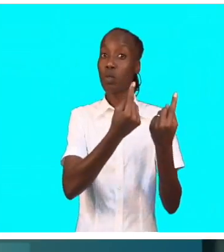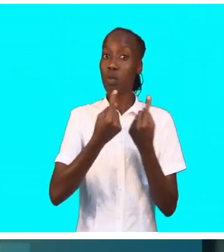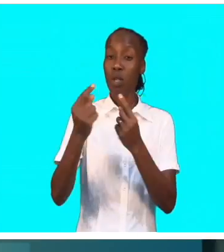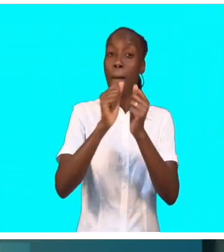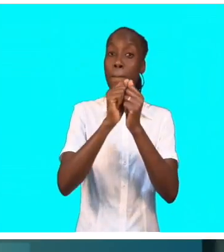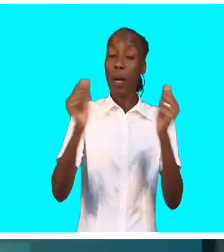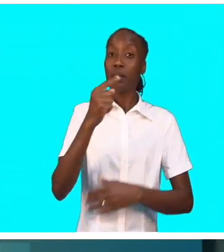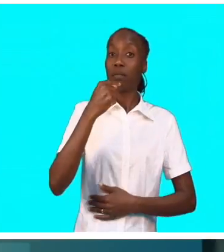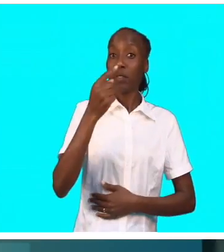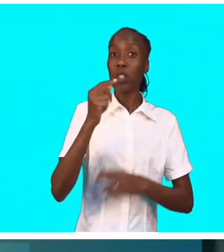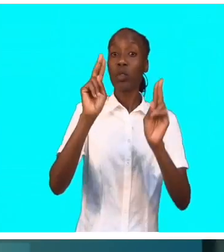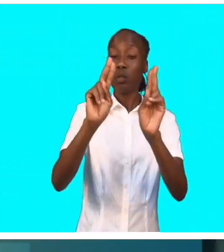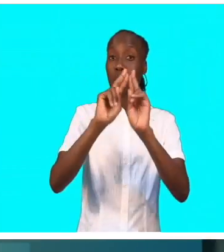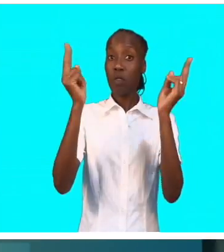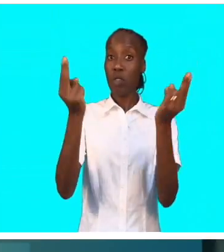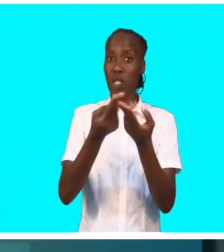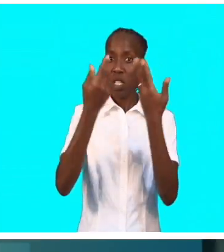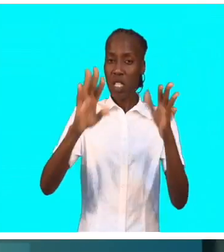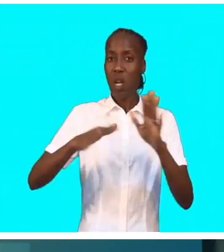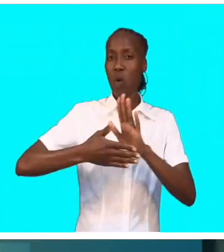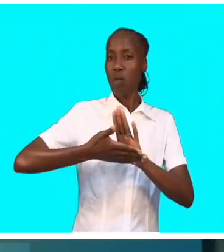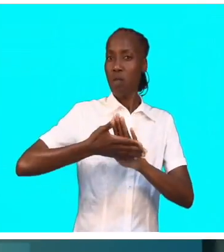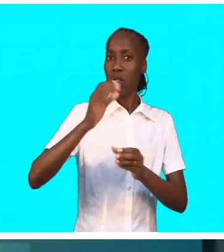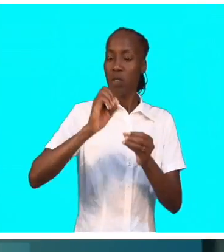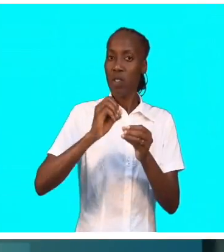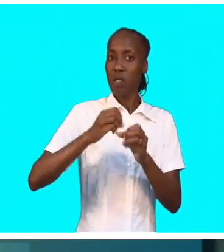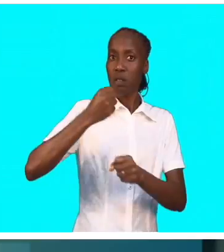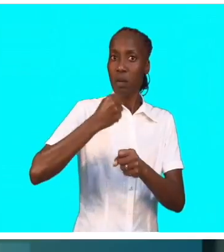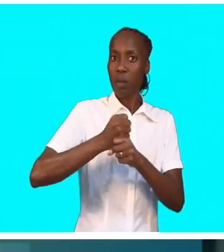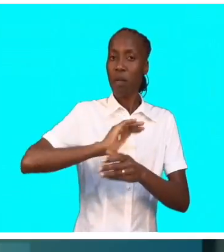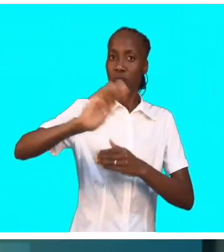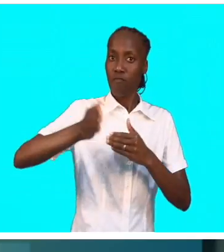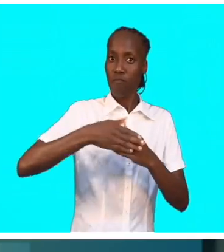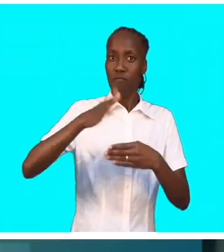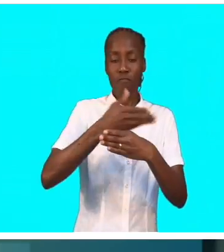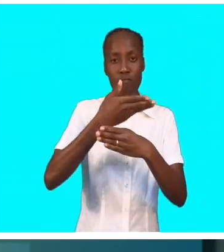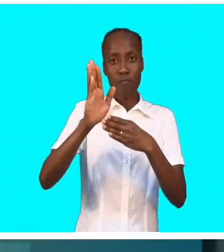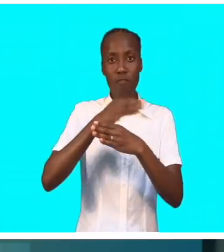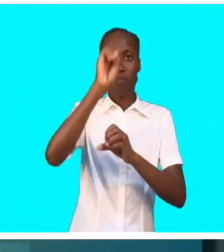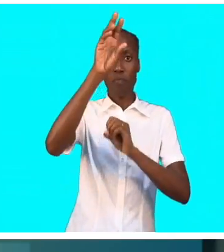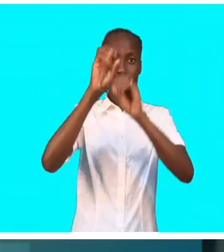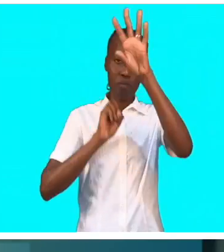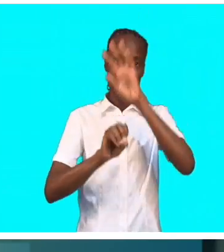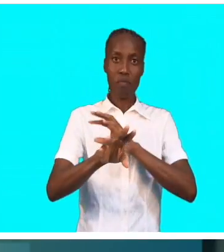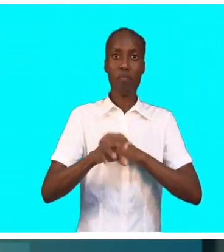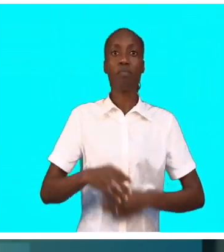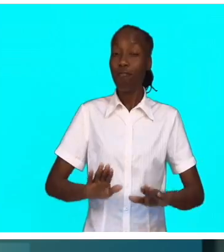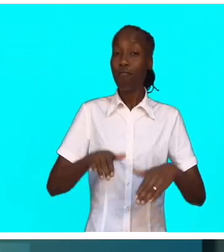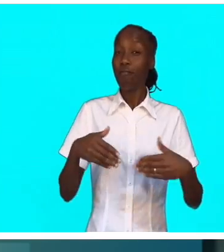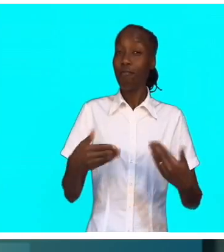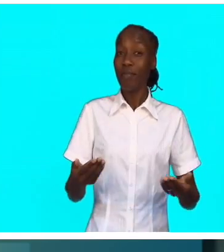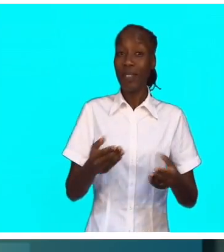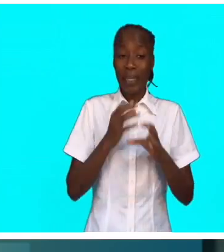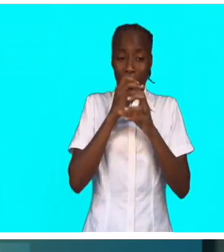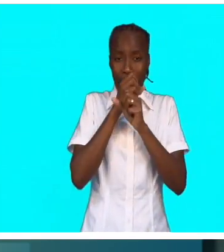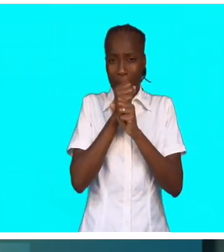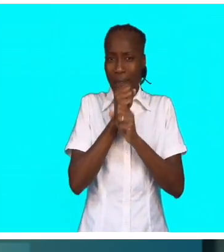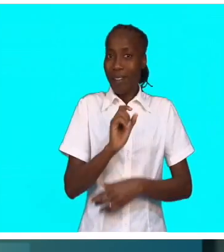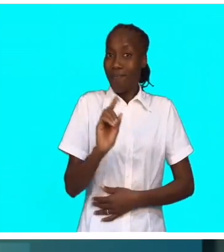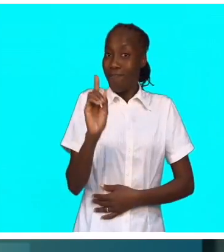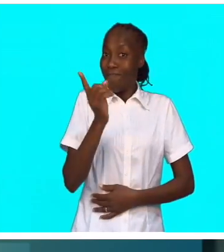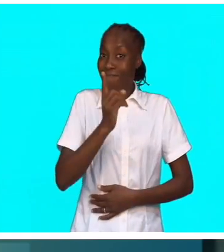mas garante que o município já está a trabalhar para a reposição dos semáforos. Não é